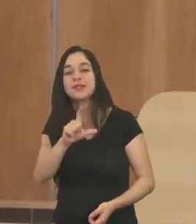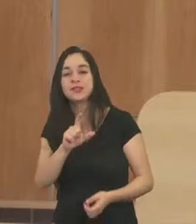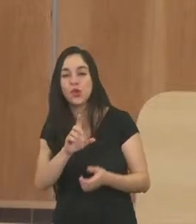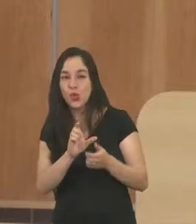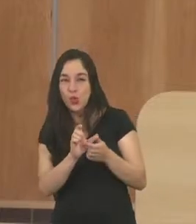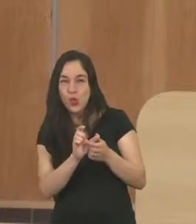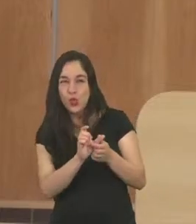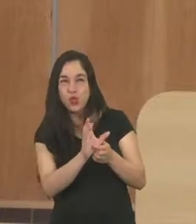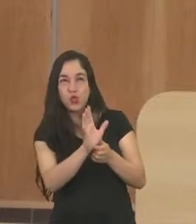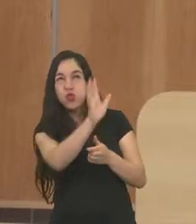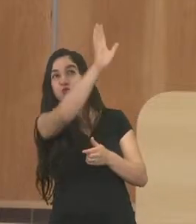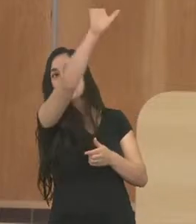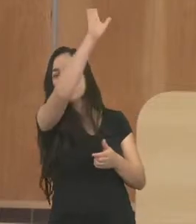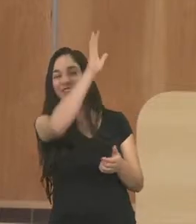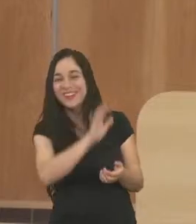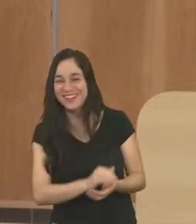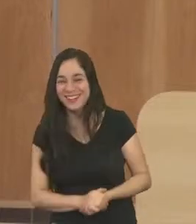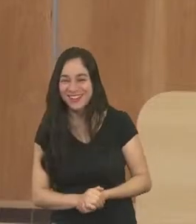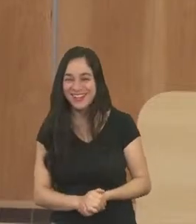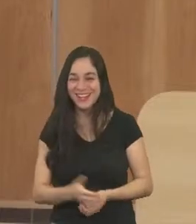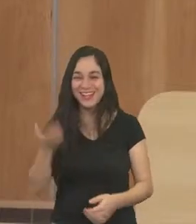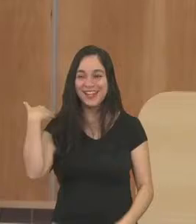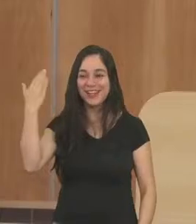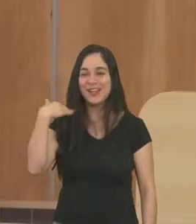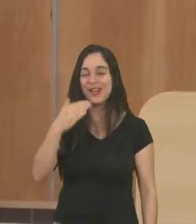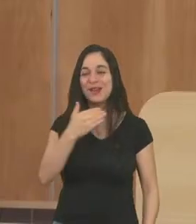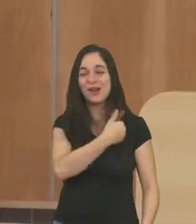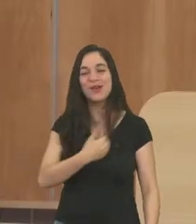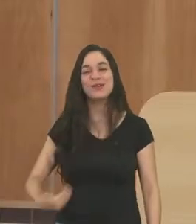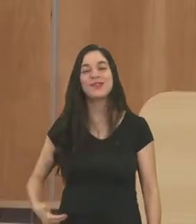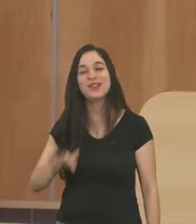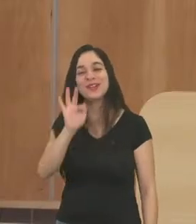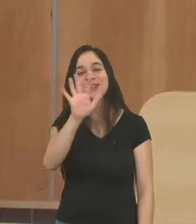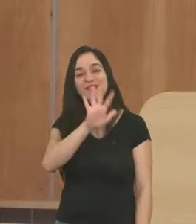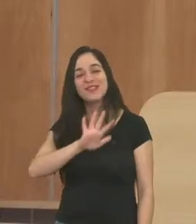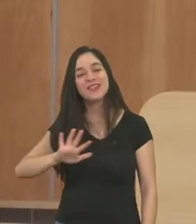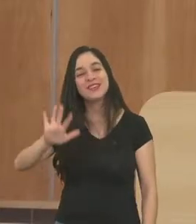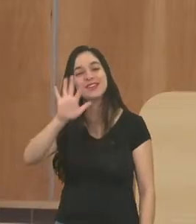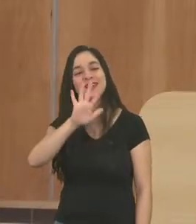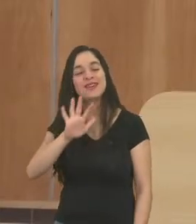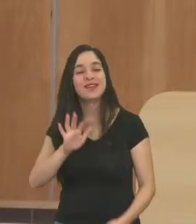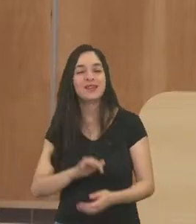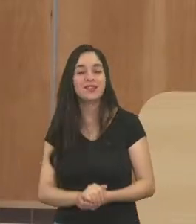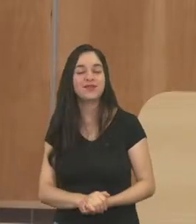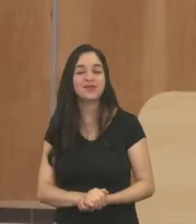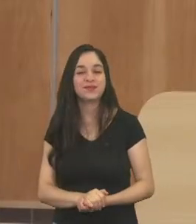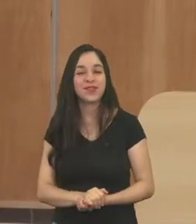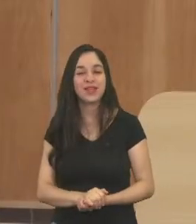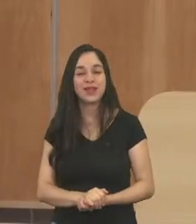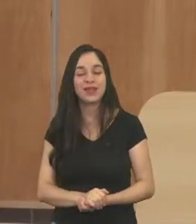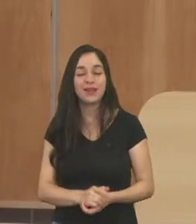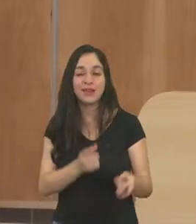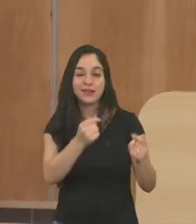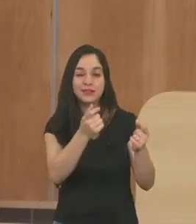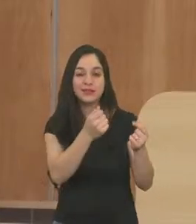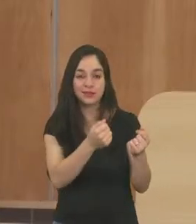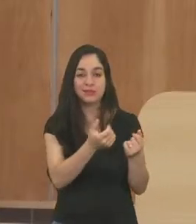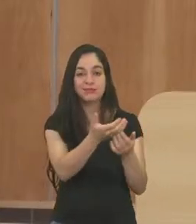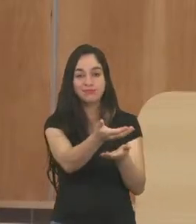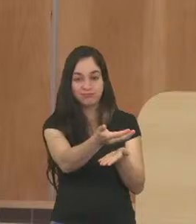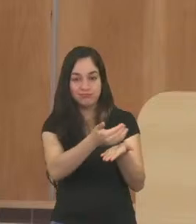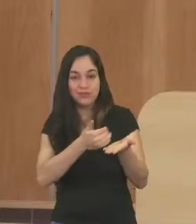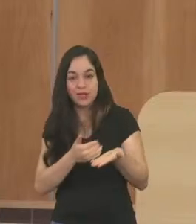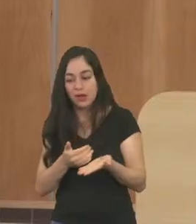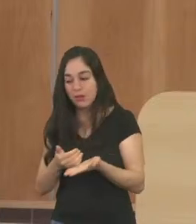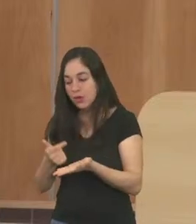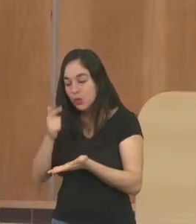governo federal e, na época, o governo federal antecipou a sua parte do que era um investimento para a fabricação desse novo produto.